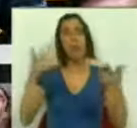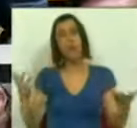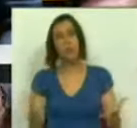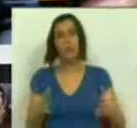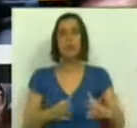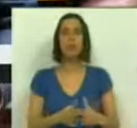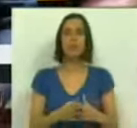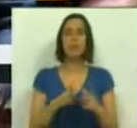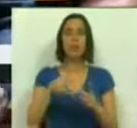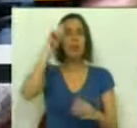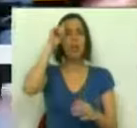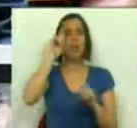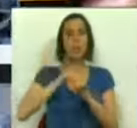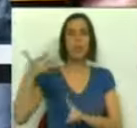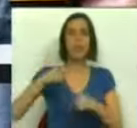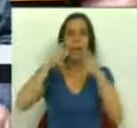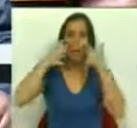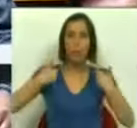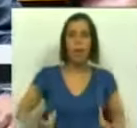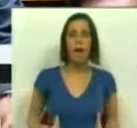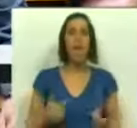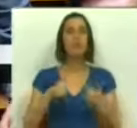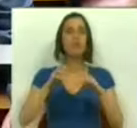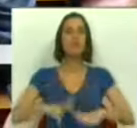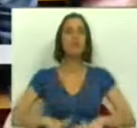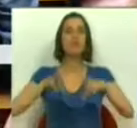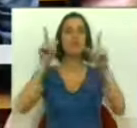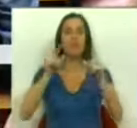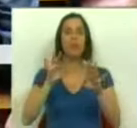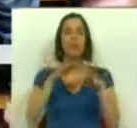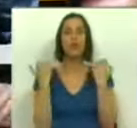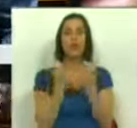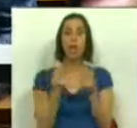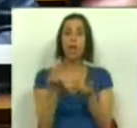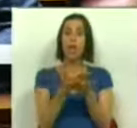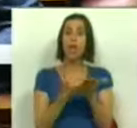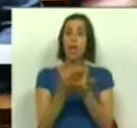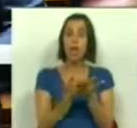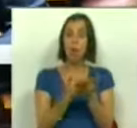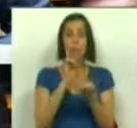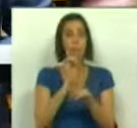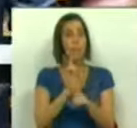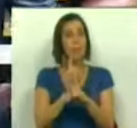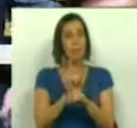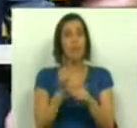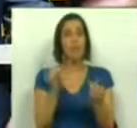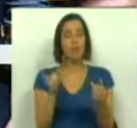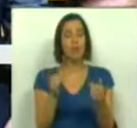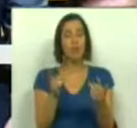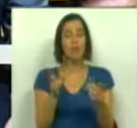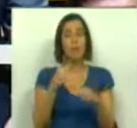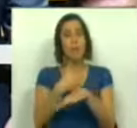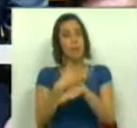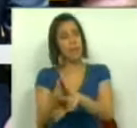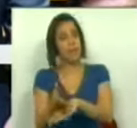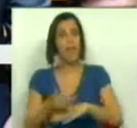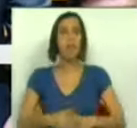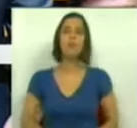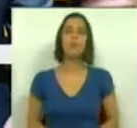toca ao respeito pelos direitos humanos e ao desenvolvimento social e económico desses espaços mais